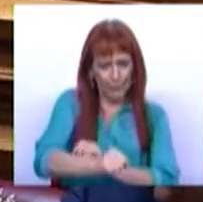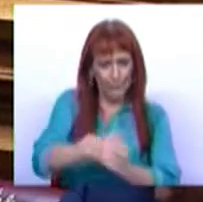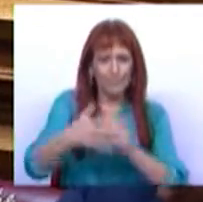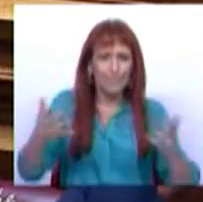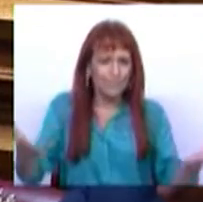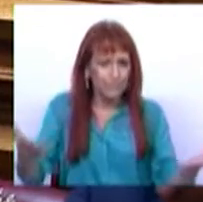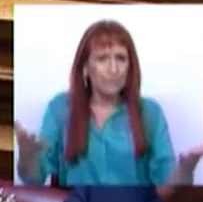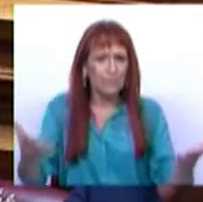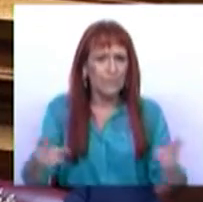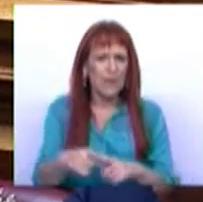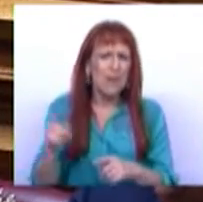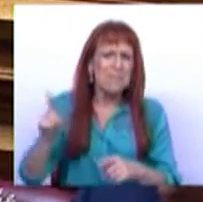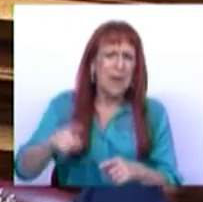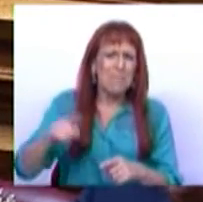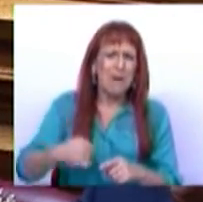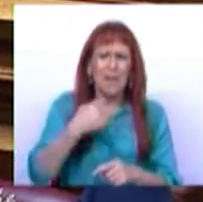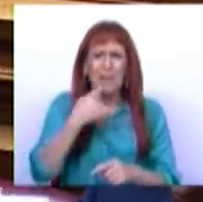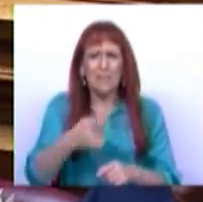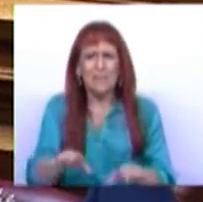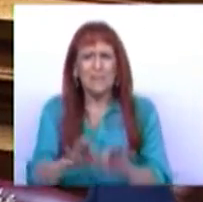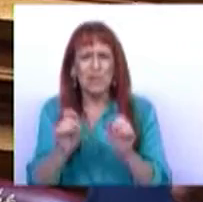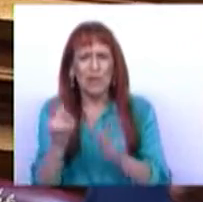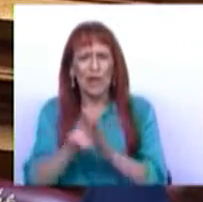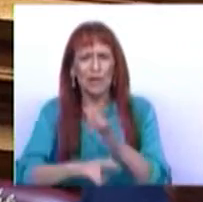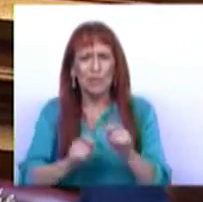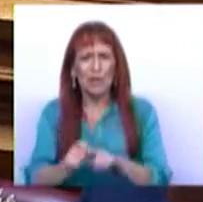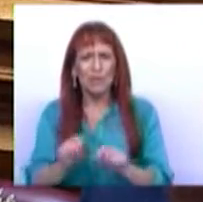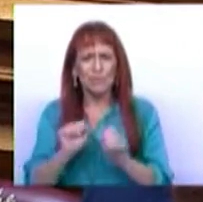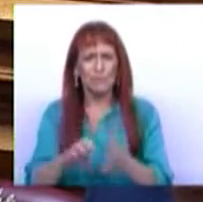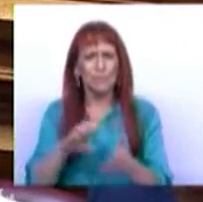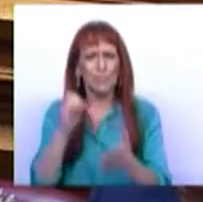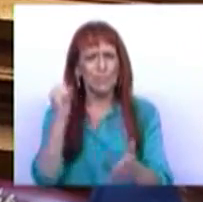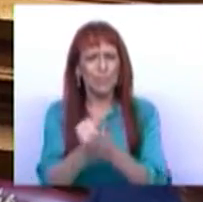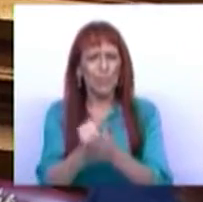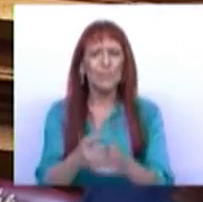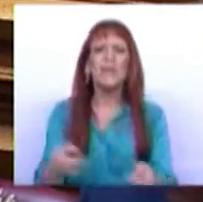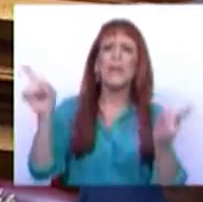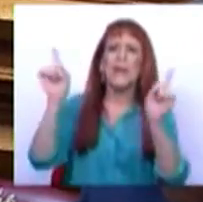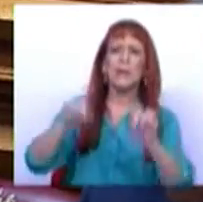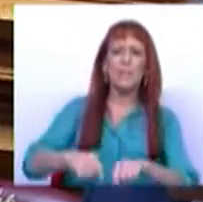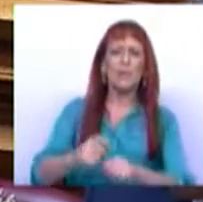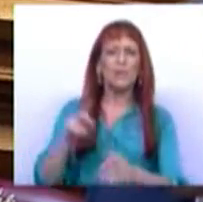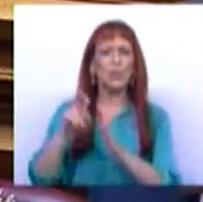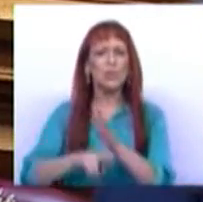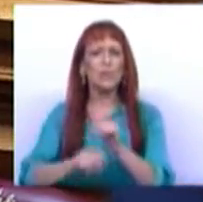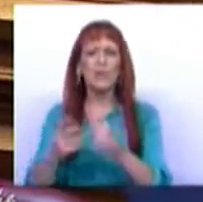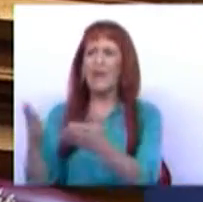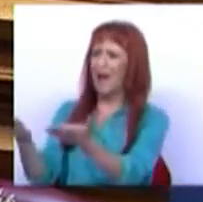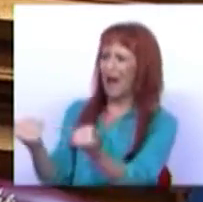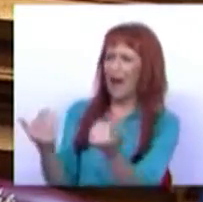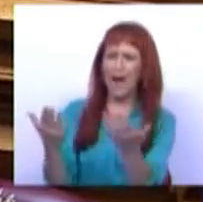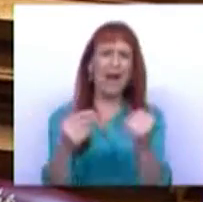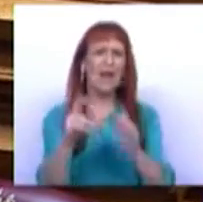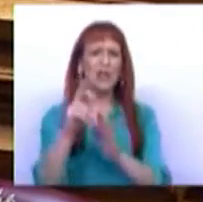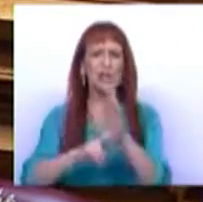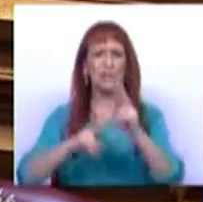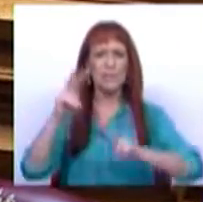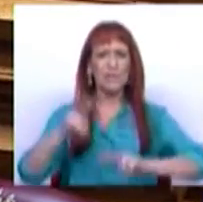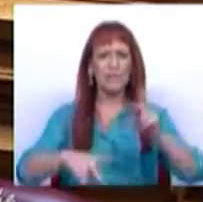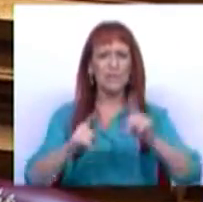que recorrentemente referimos como o regime de patente box, e também o regime da atratividade do regime